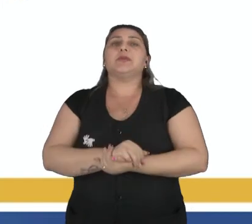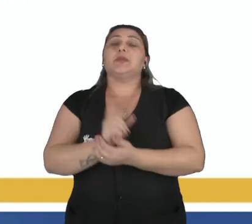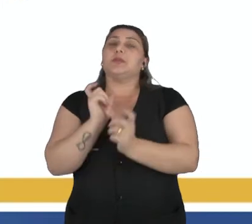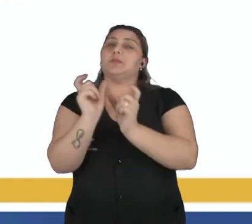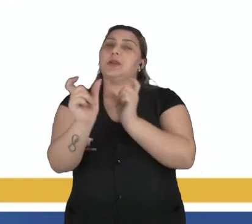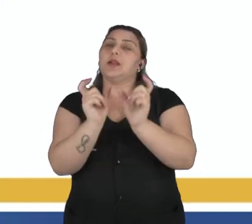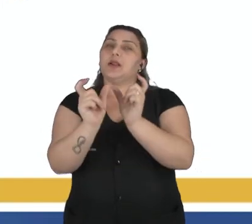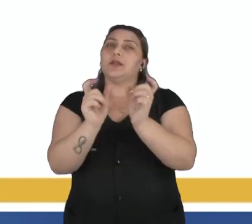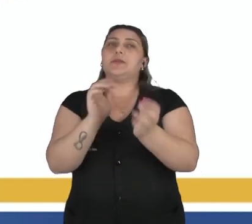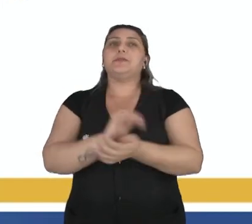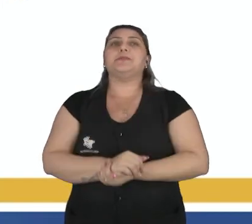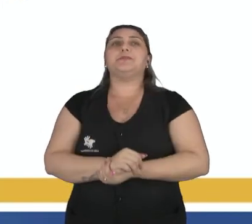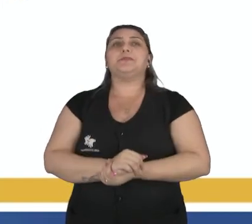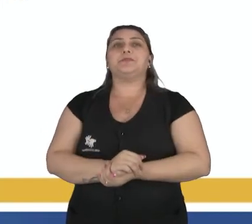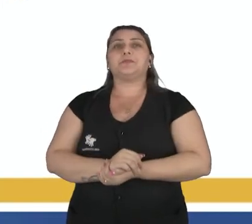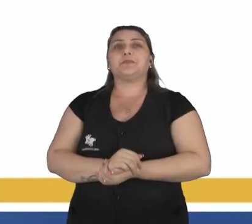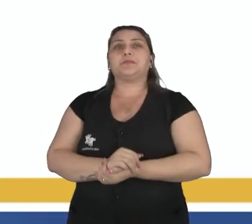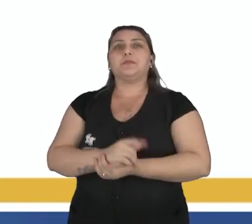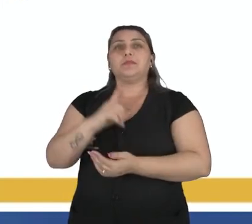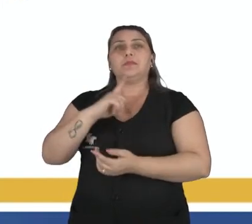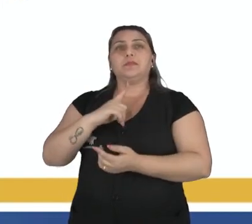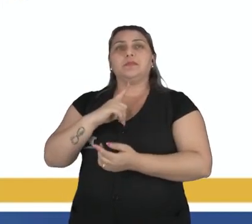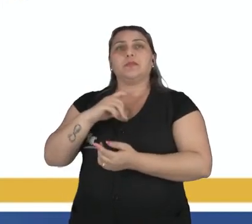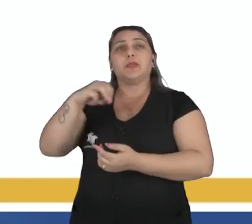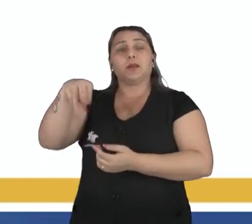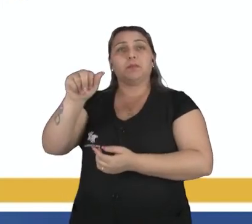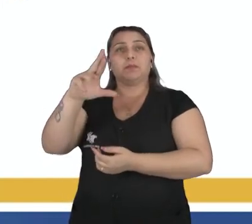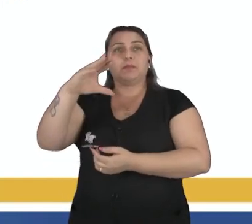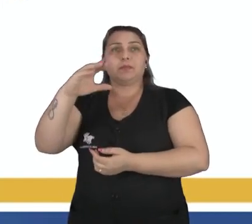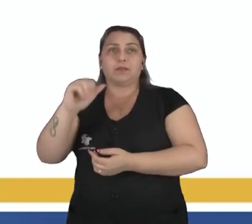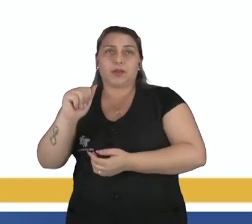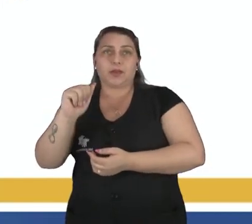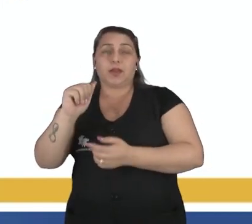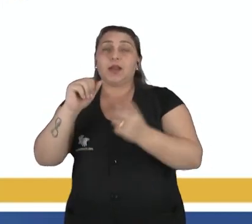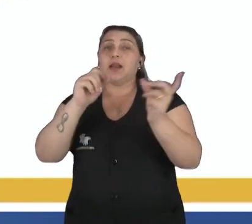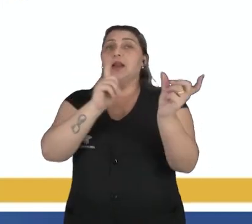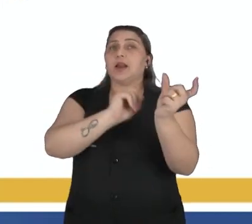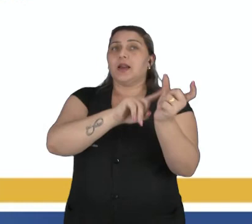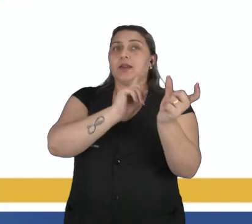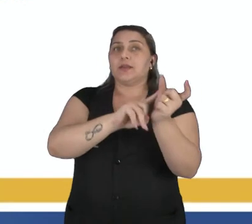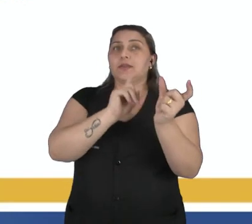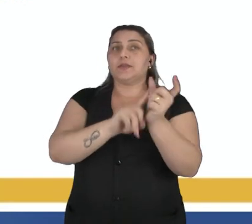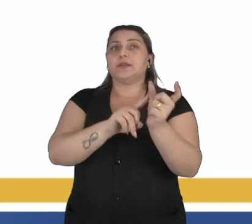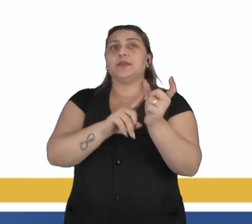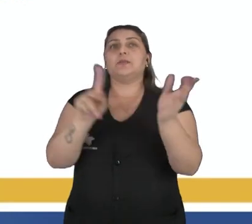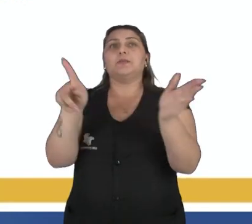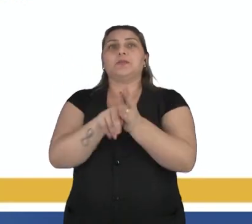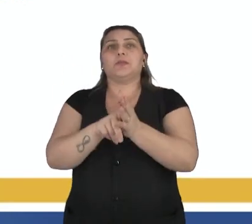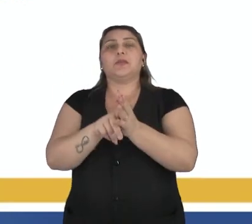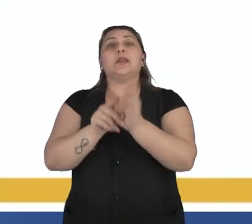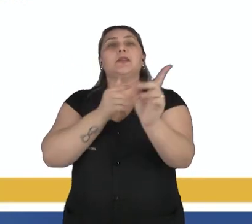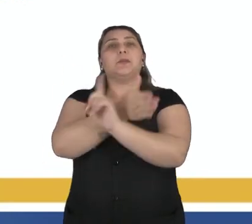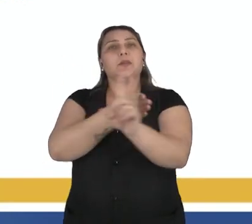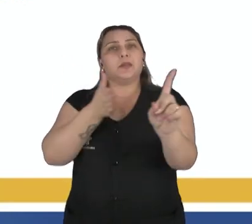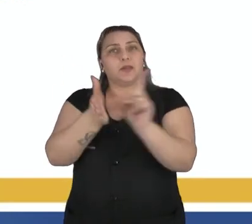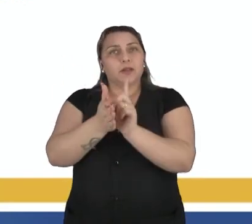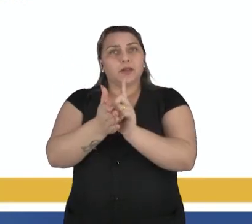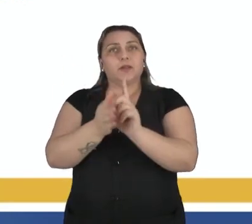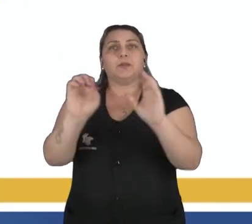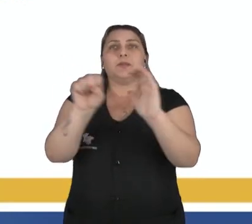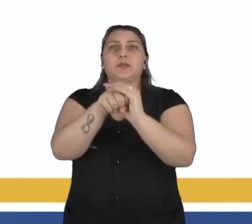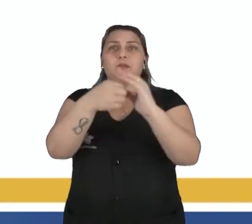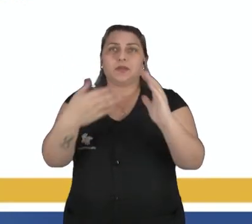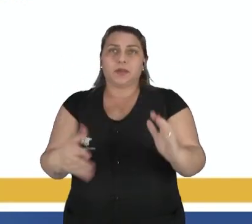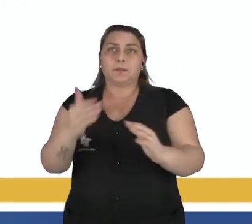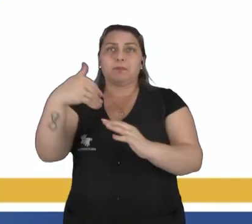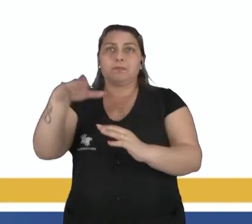as palavras do quadro, né? A palavra-chave é um aspecto-chave dessas modalidades.